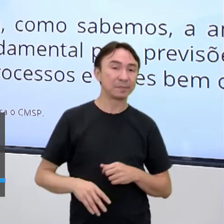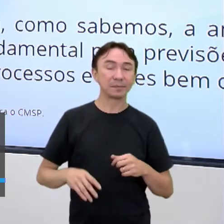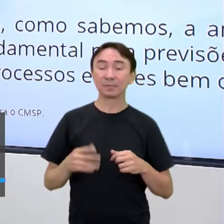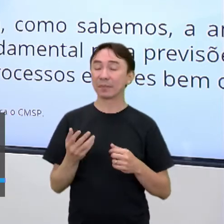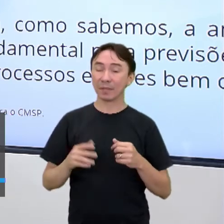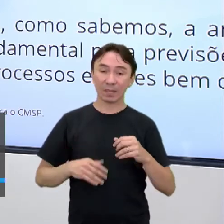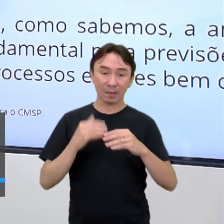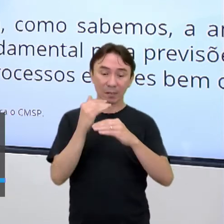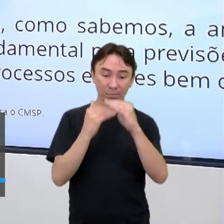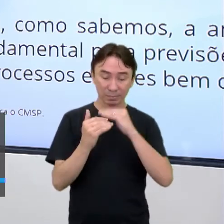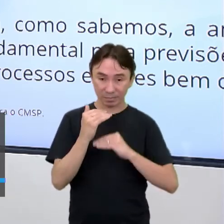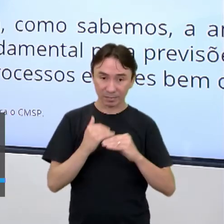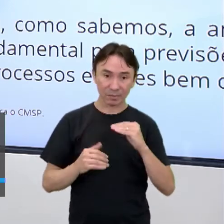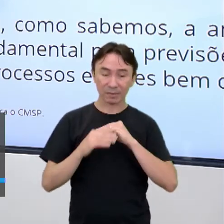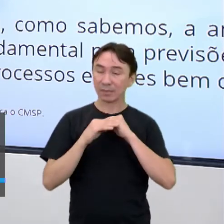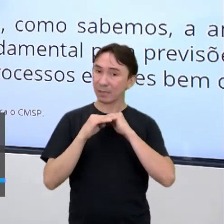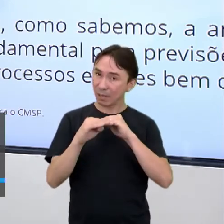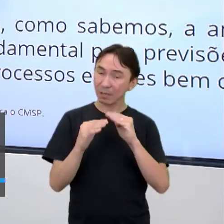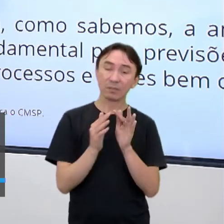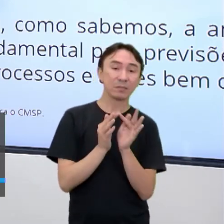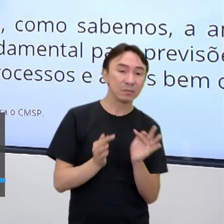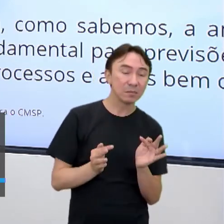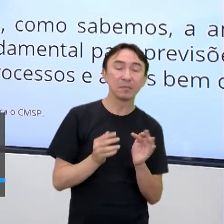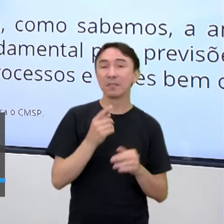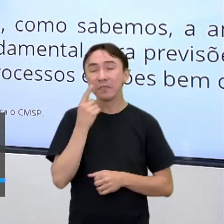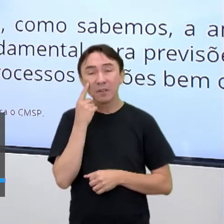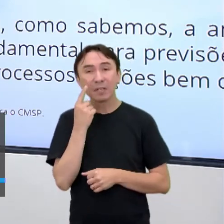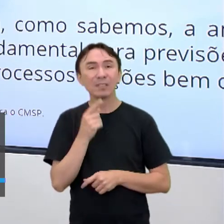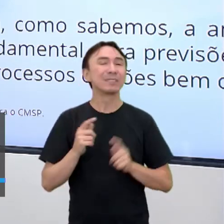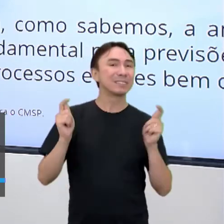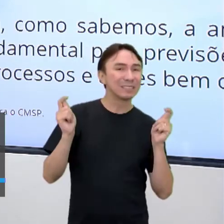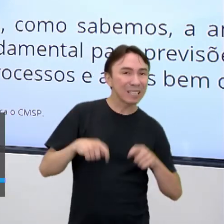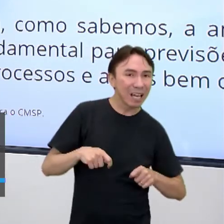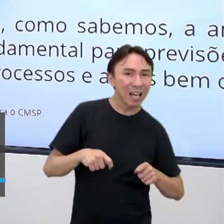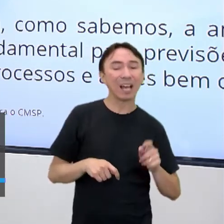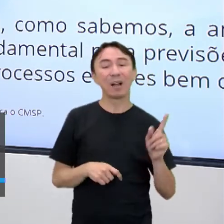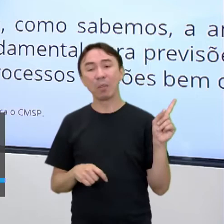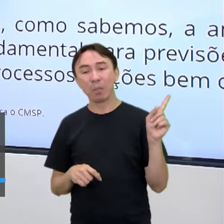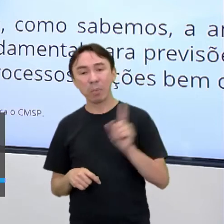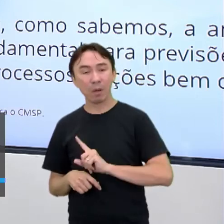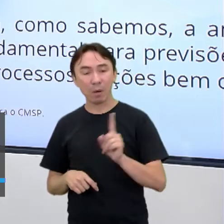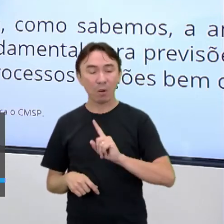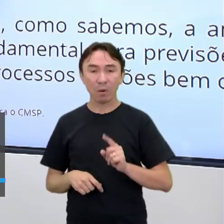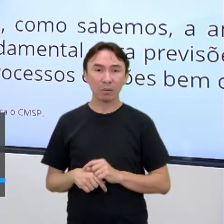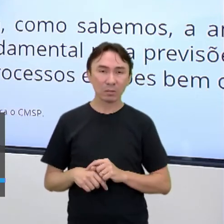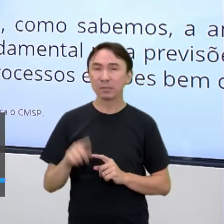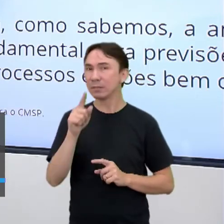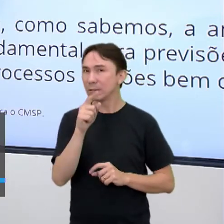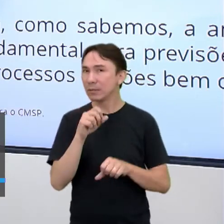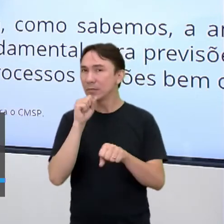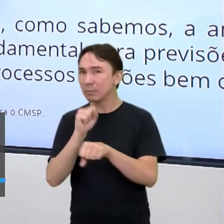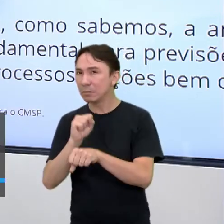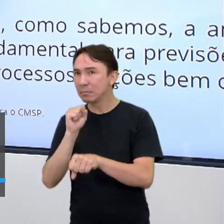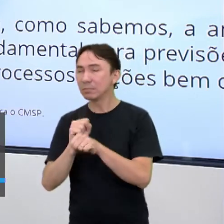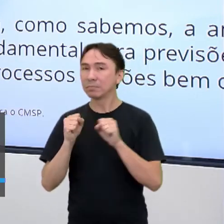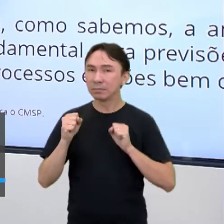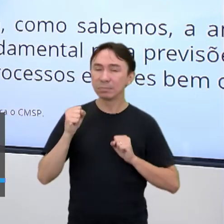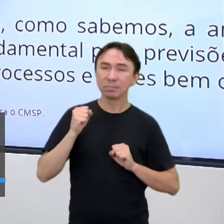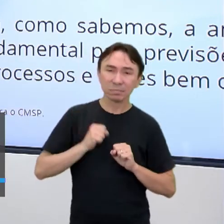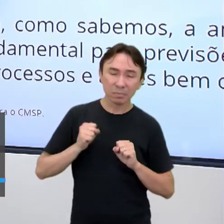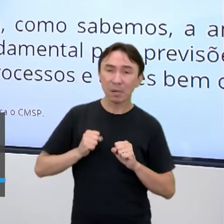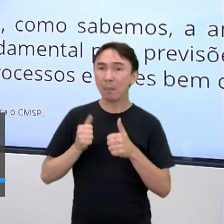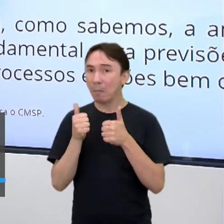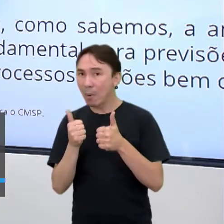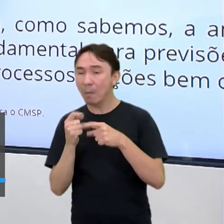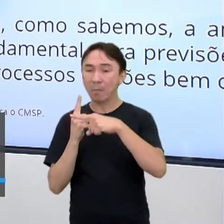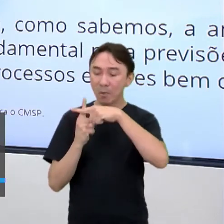simples, ele vai determinar se isso é possível, se isso é cabível, se existe uma perspectiva positiva dessas projeções,